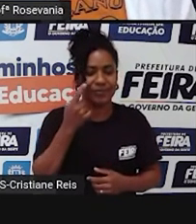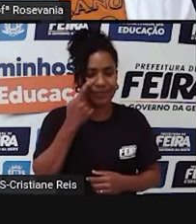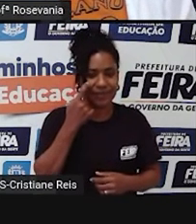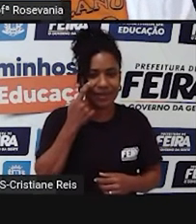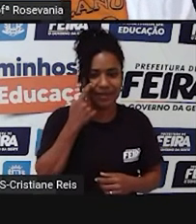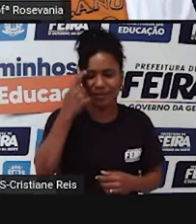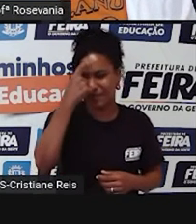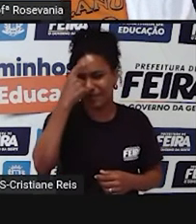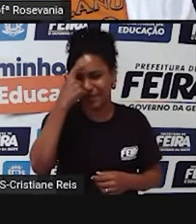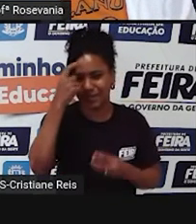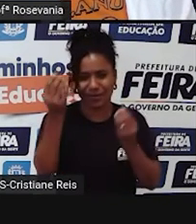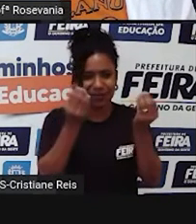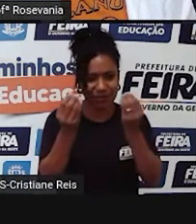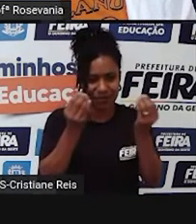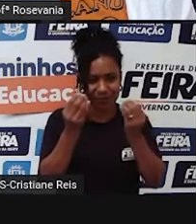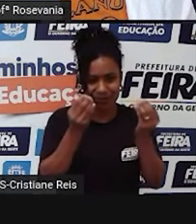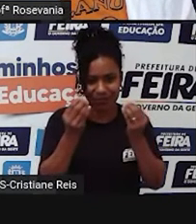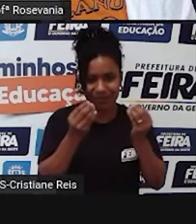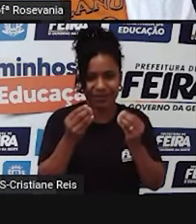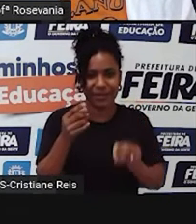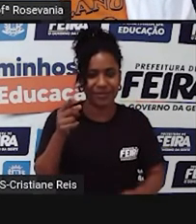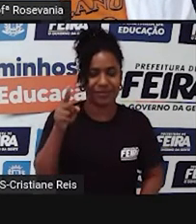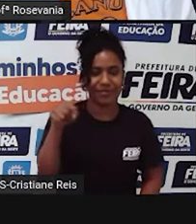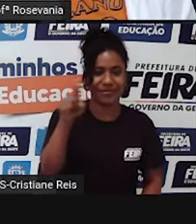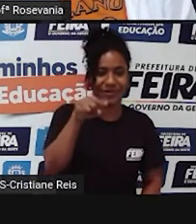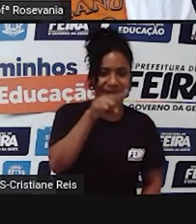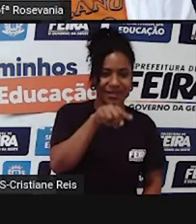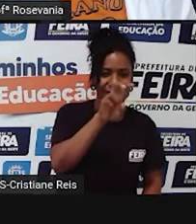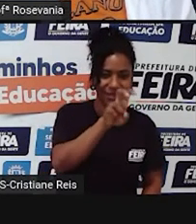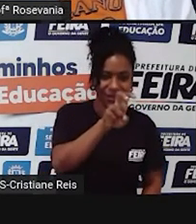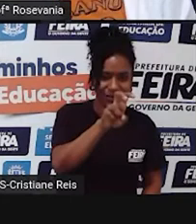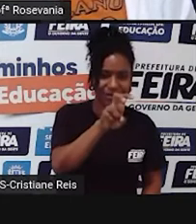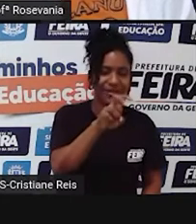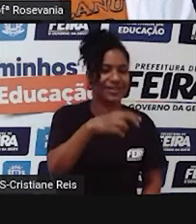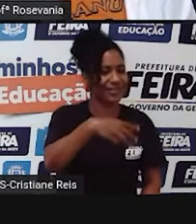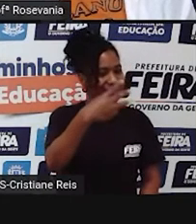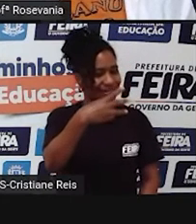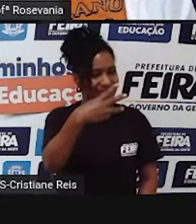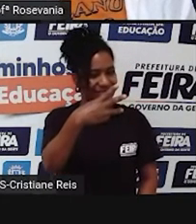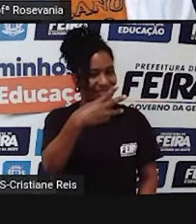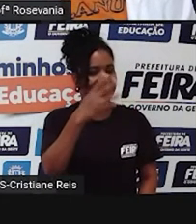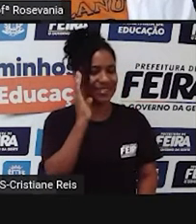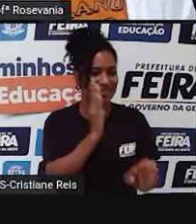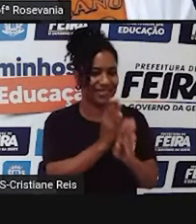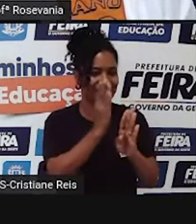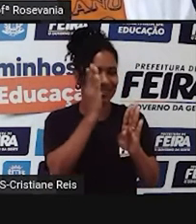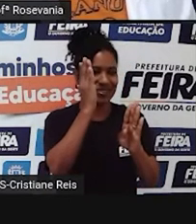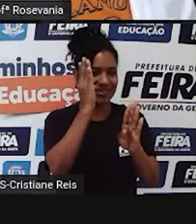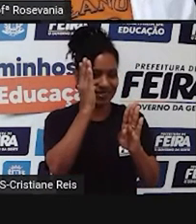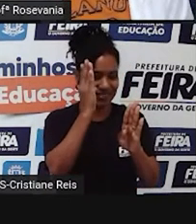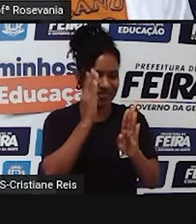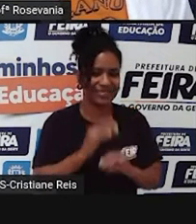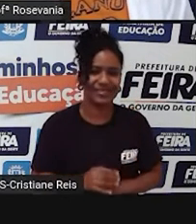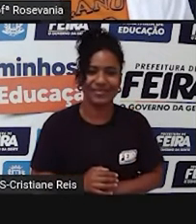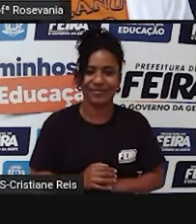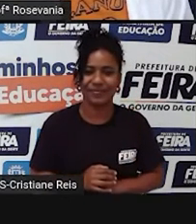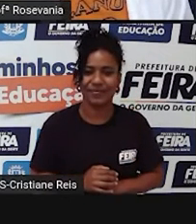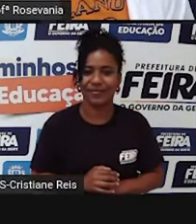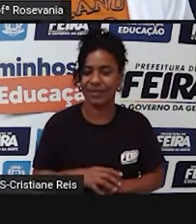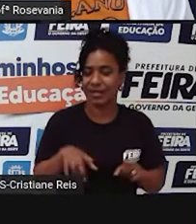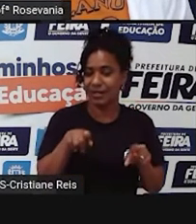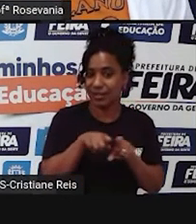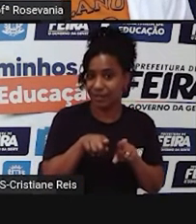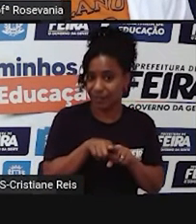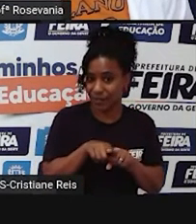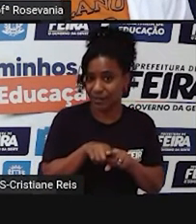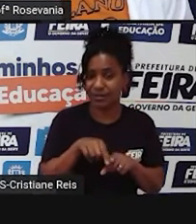muito quebrando a cabeça. É só ir lá, um, dois, três, quatro, cinco, pá! O que sobrou? 3 quilômetros, né? E se eu quisesse no